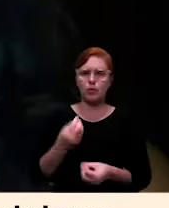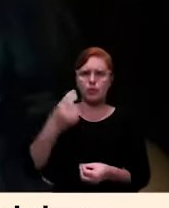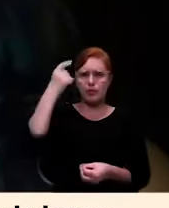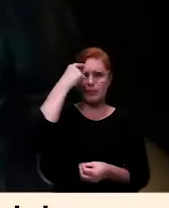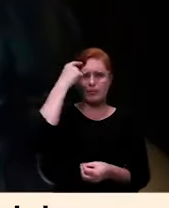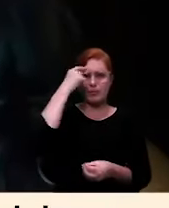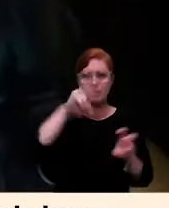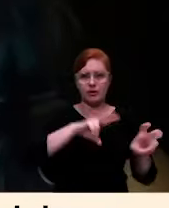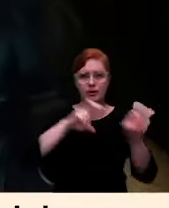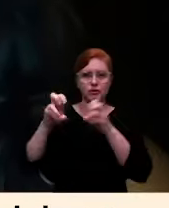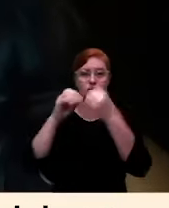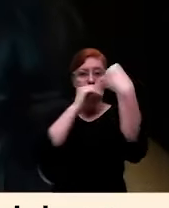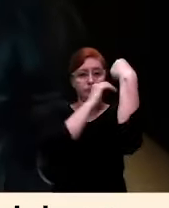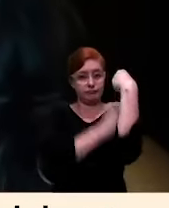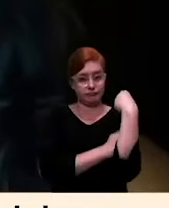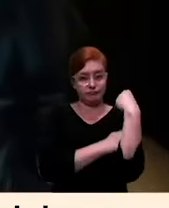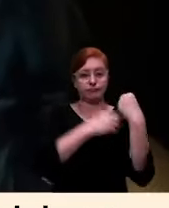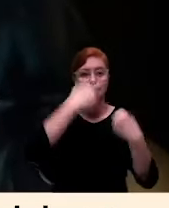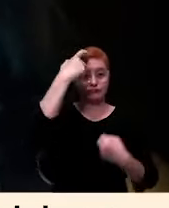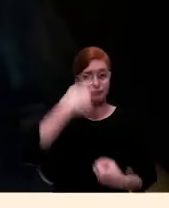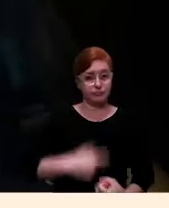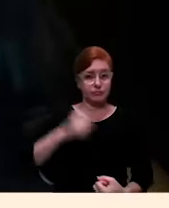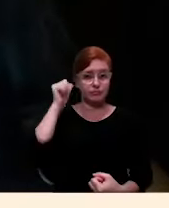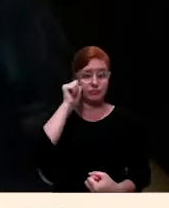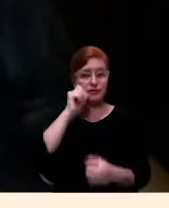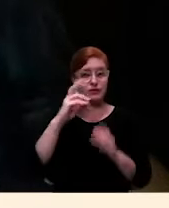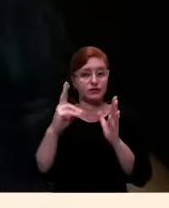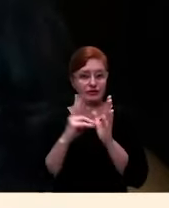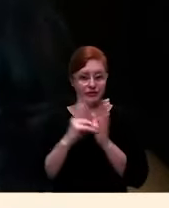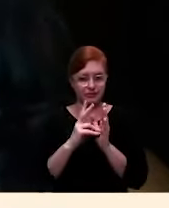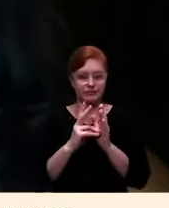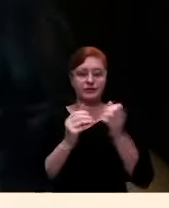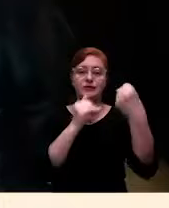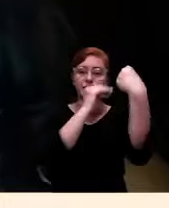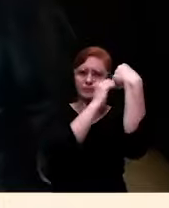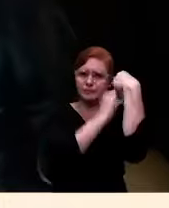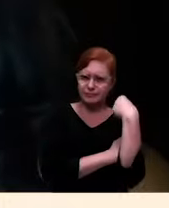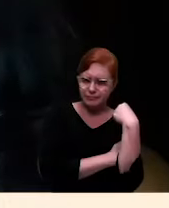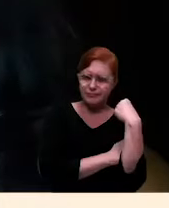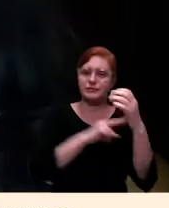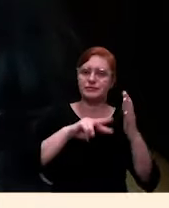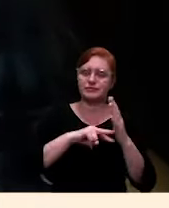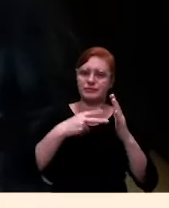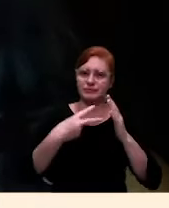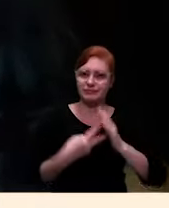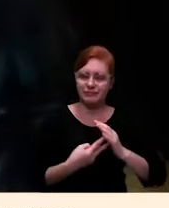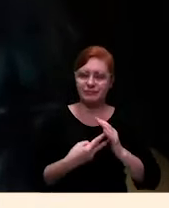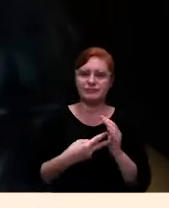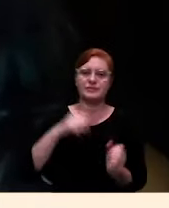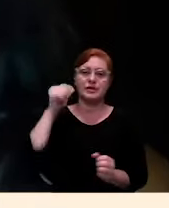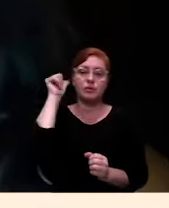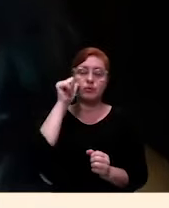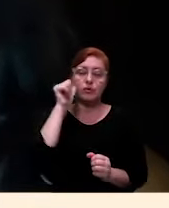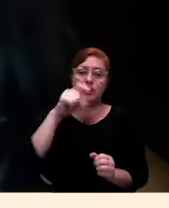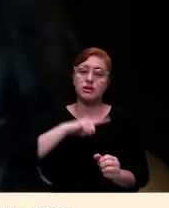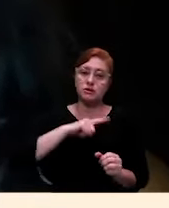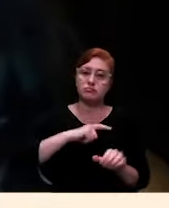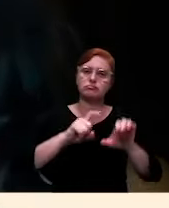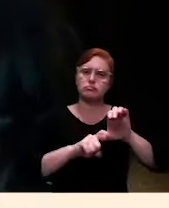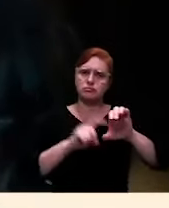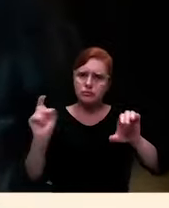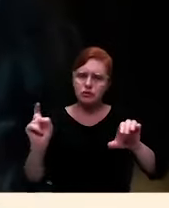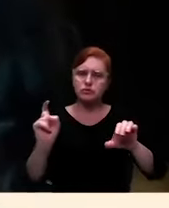Como eu penso sobre feminismo como mulher indígena? Bom, feminismo é ser uma mulher com